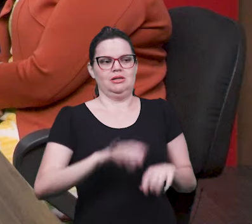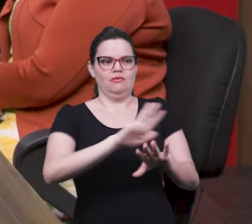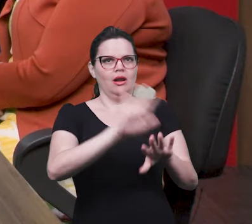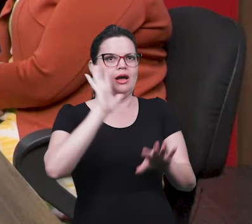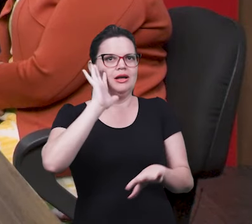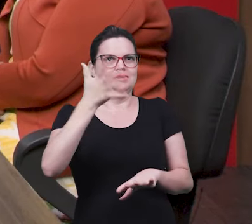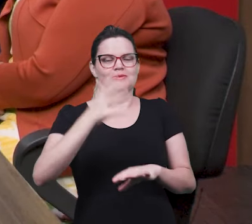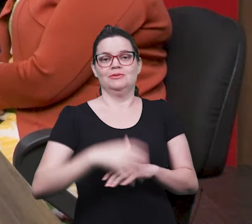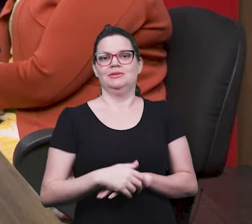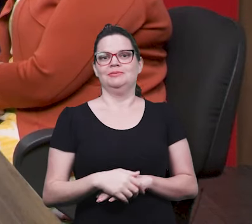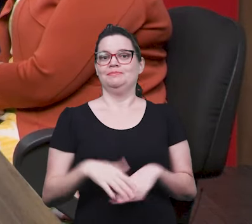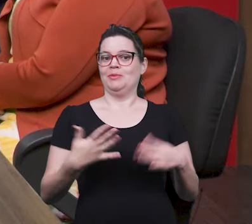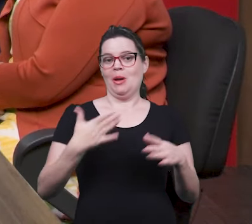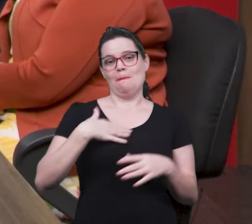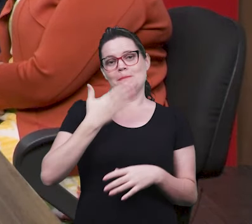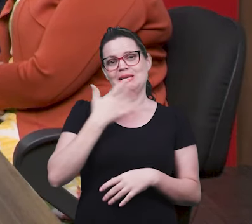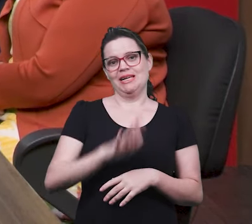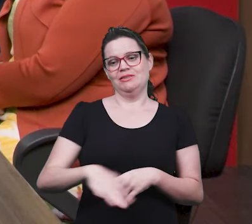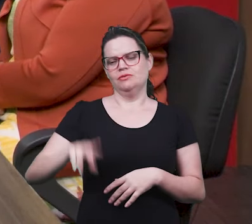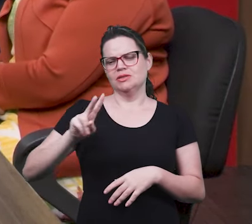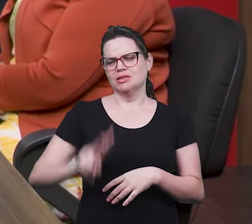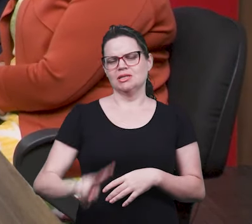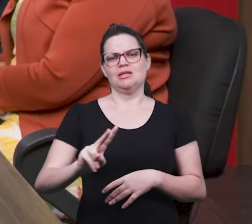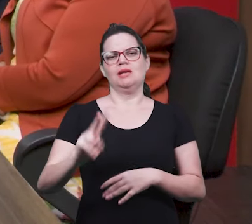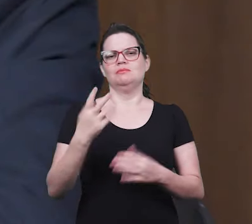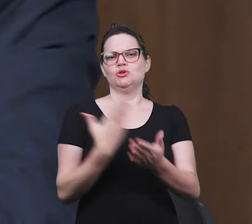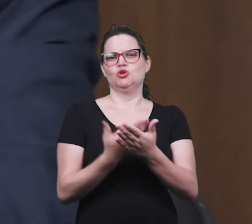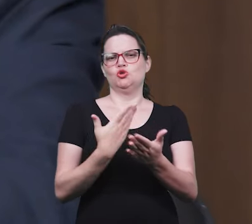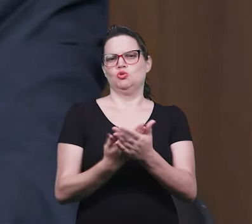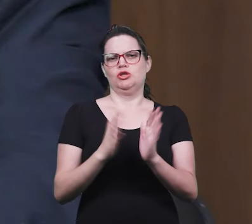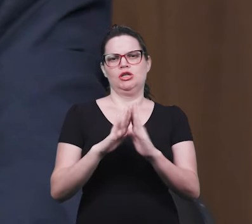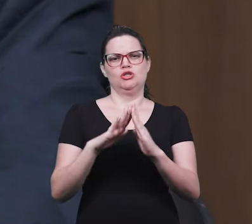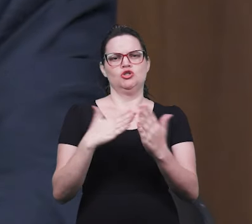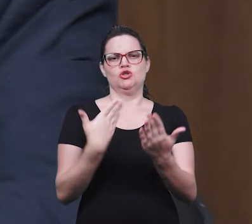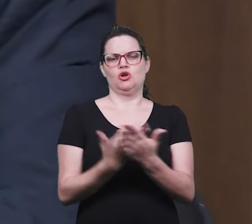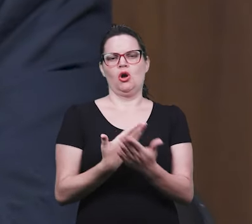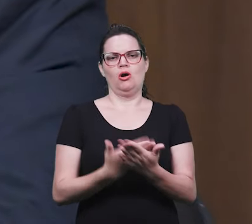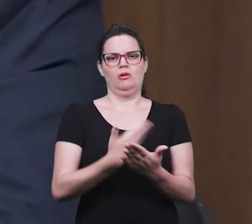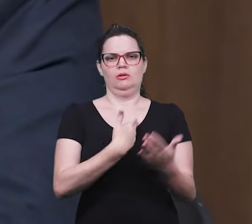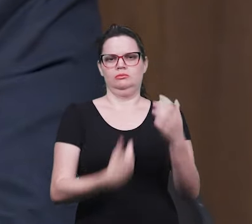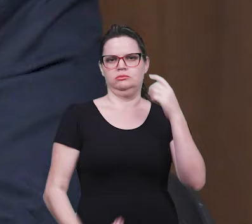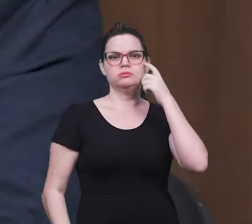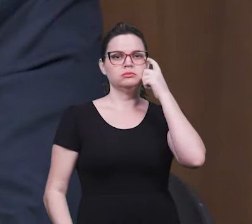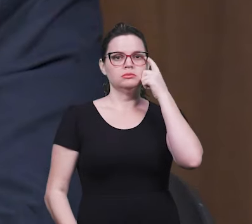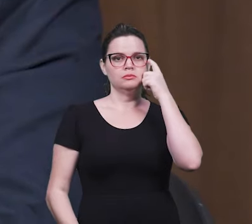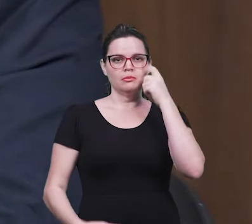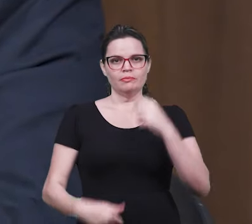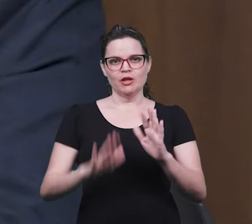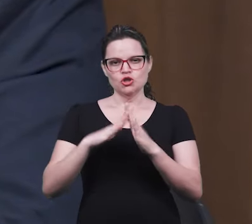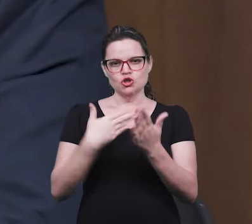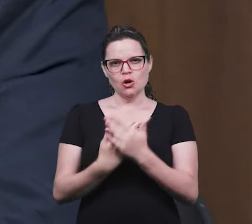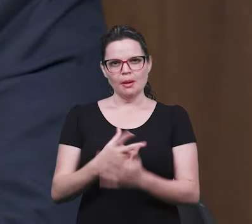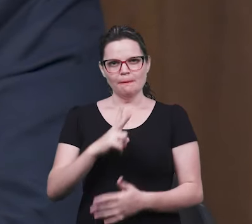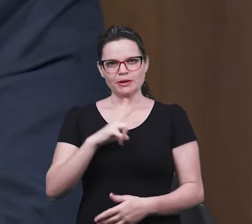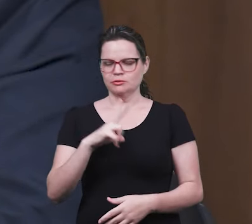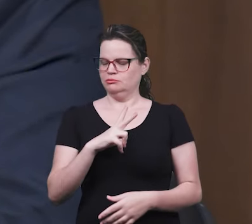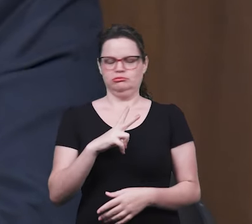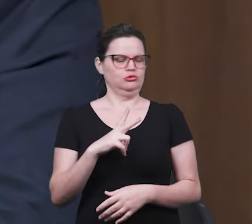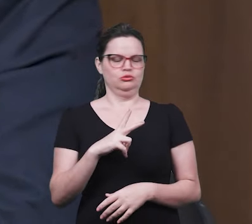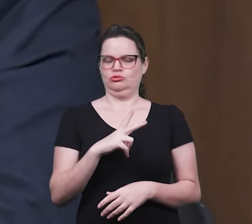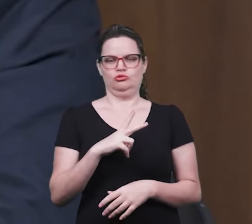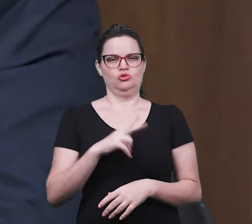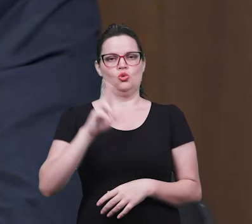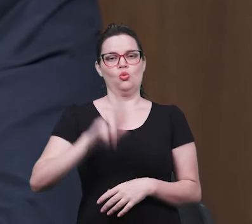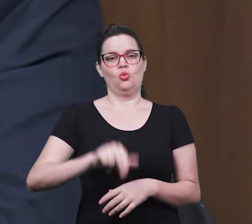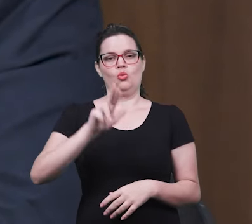menos, sempre estudei em escola pública. Nunca estudei em escola particular. Quando chegou na